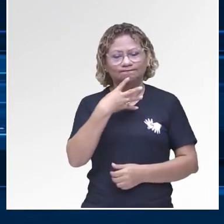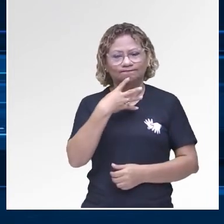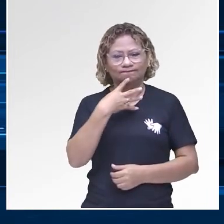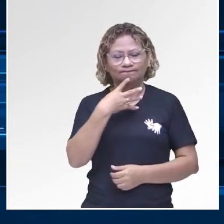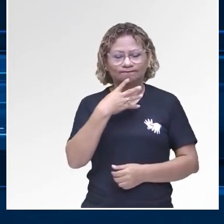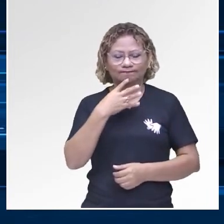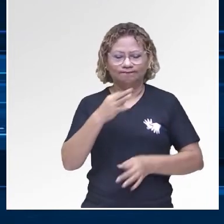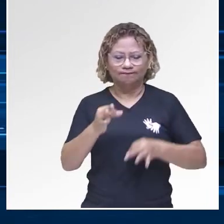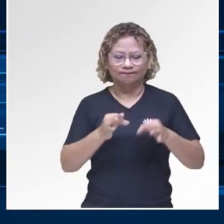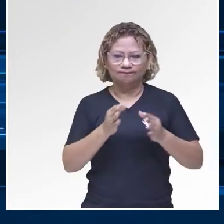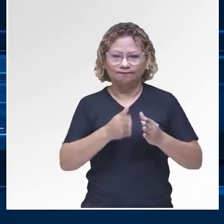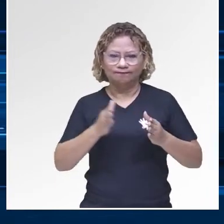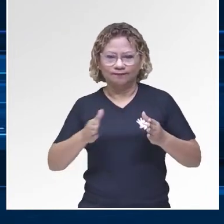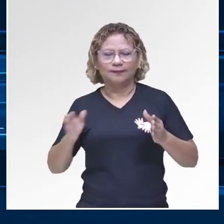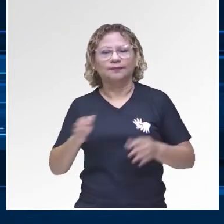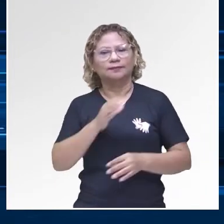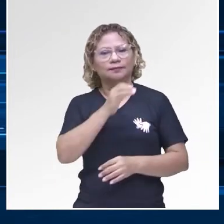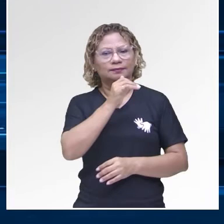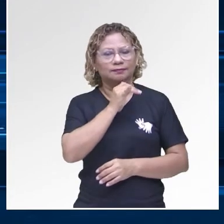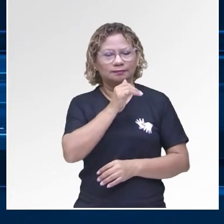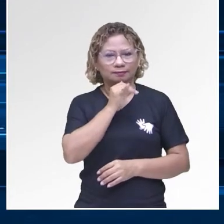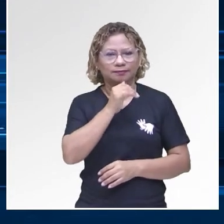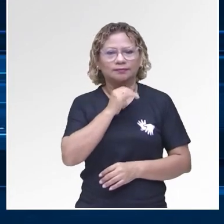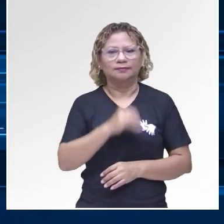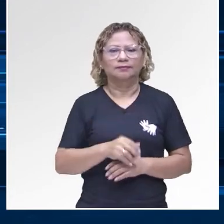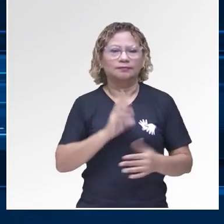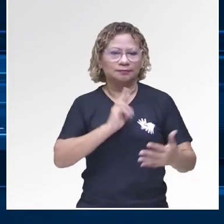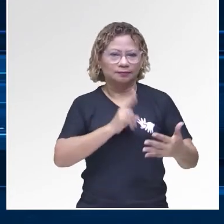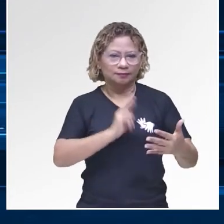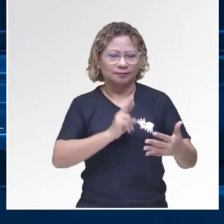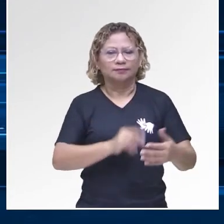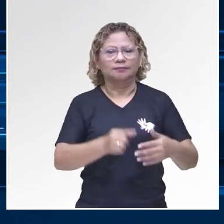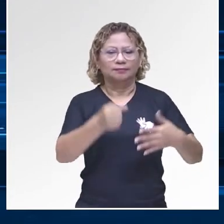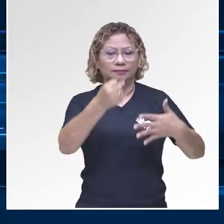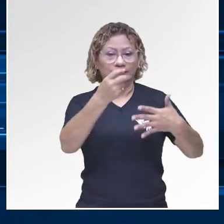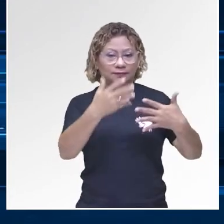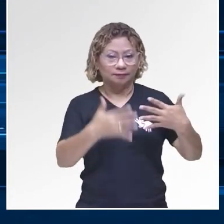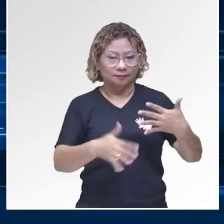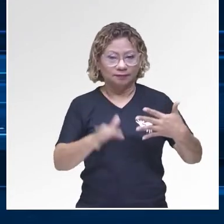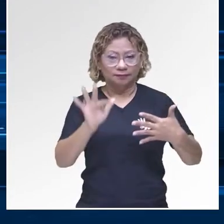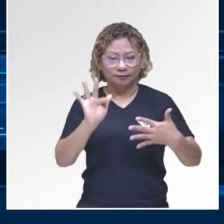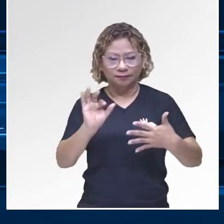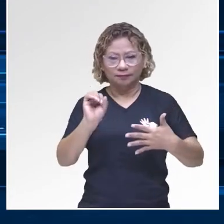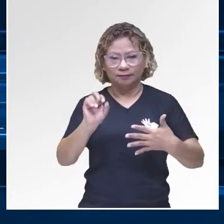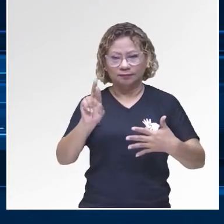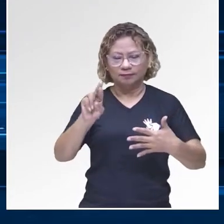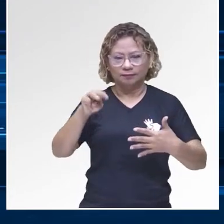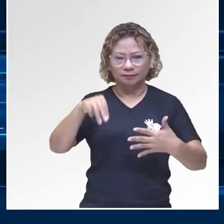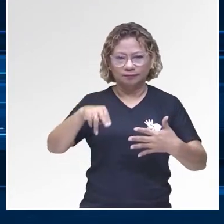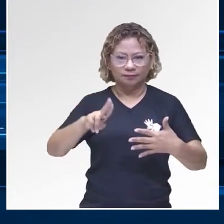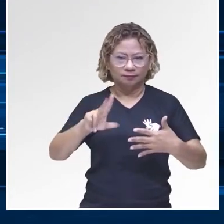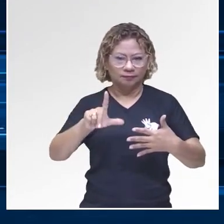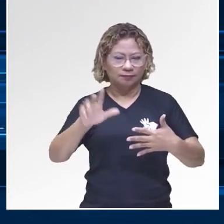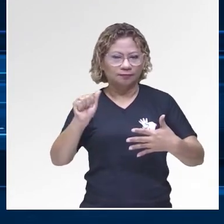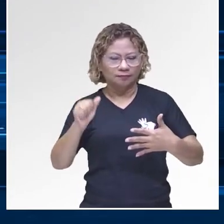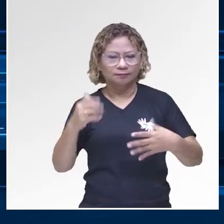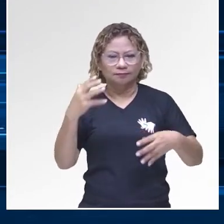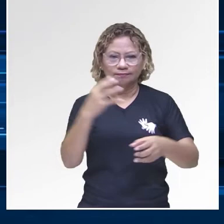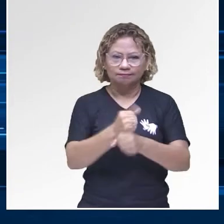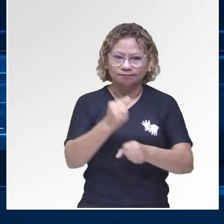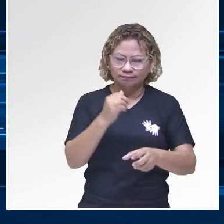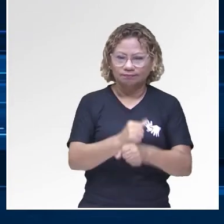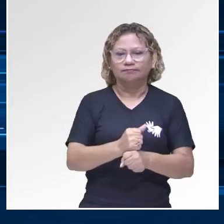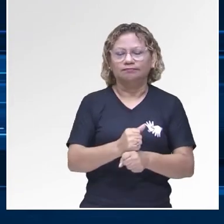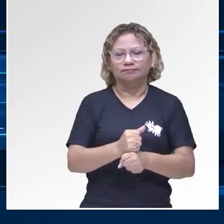exemplos. Então, ó, eis aqui a fórmula, né, que será utilizada para calcularmos